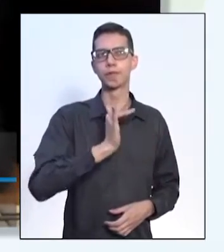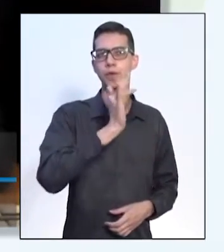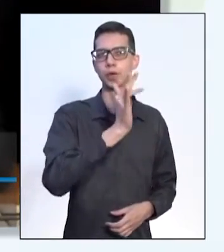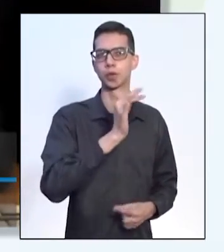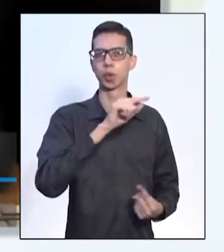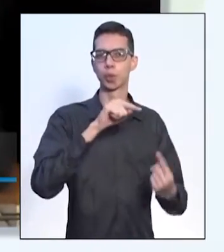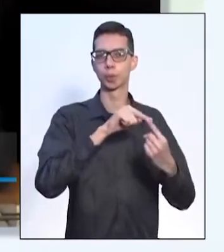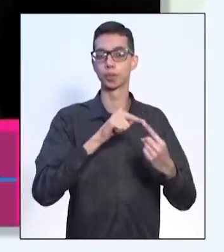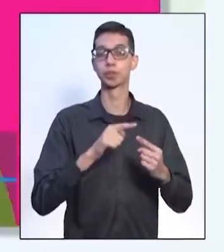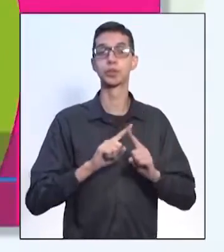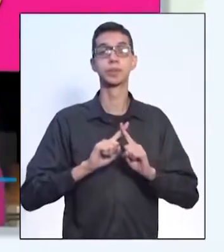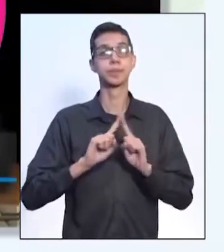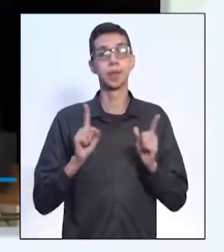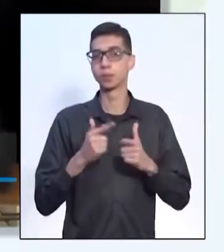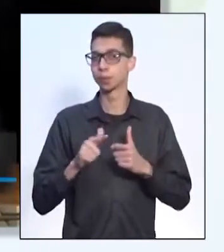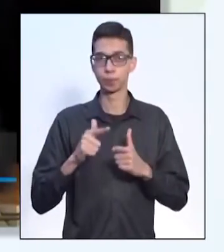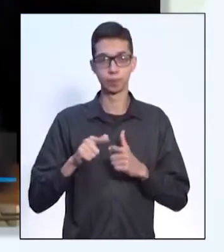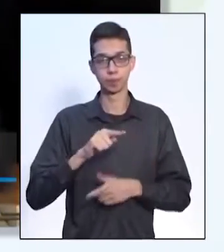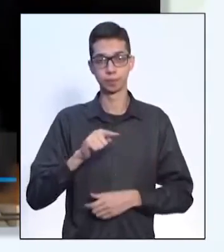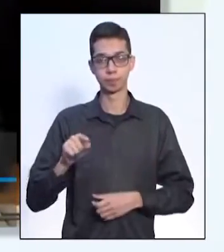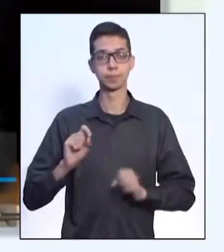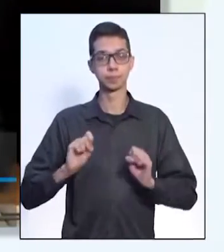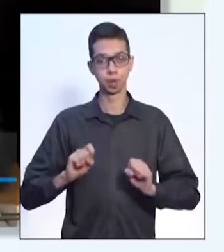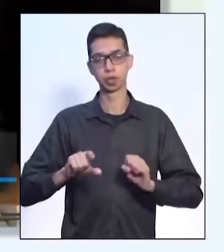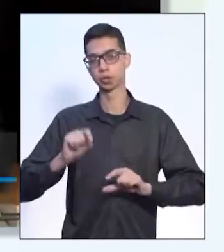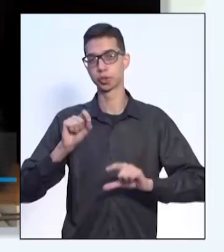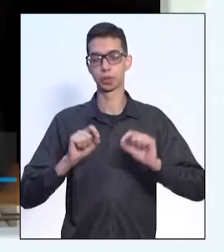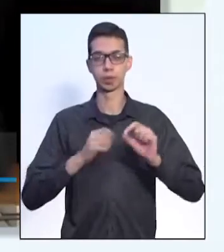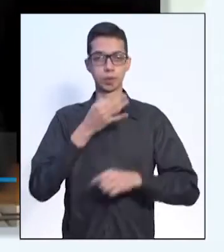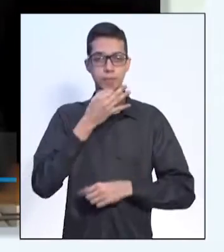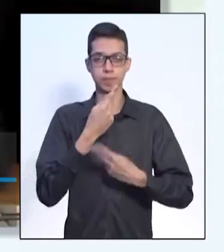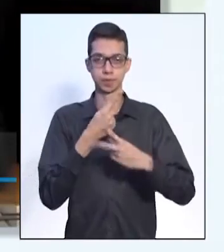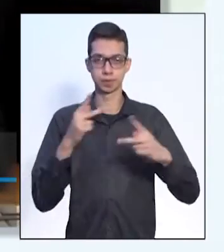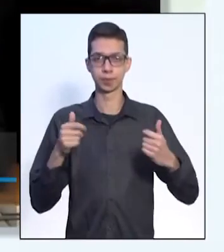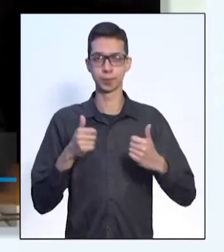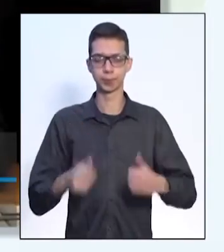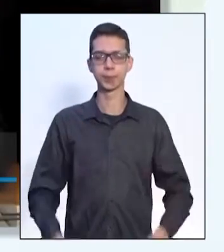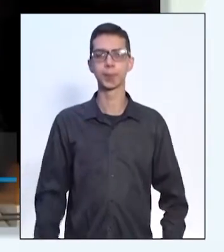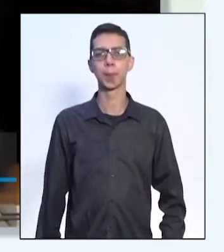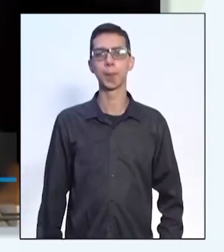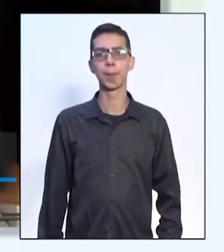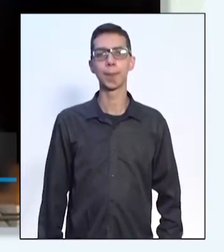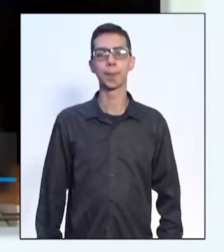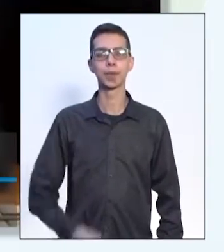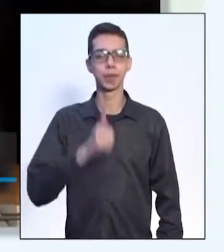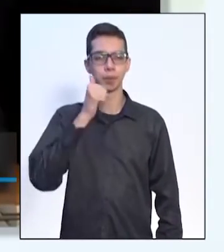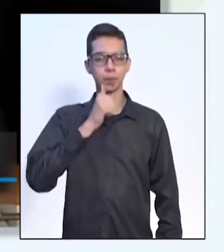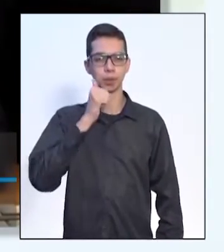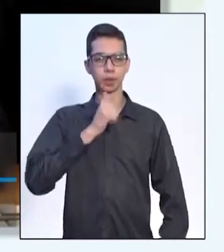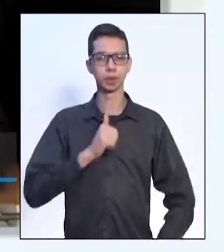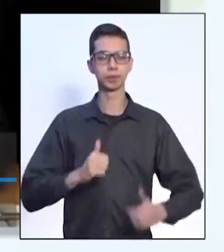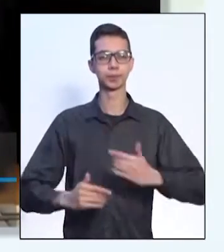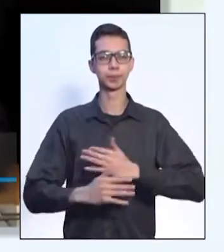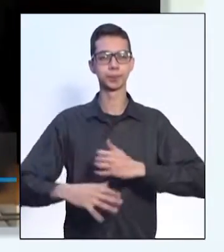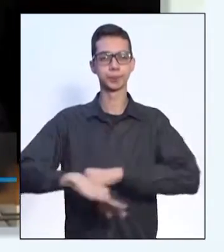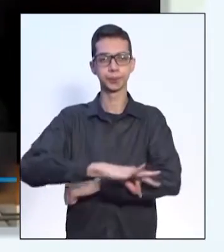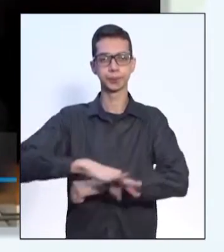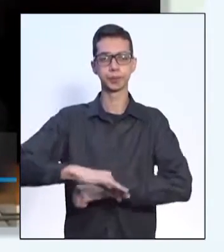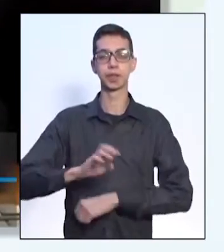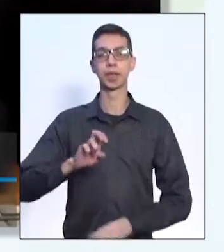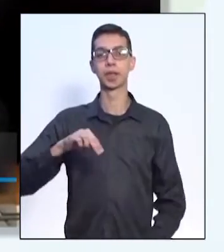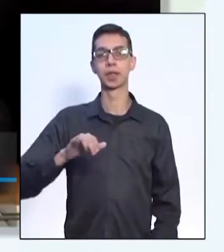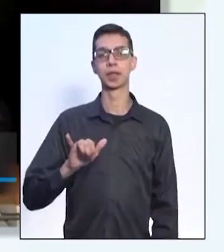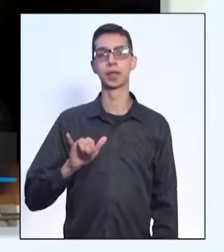seguir pelo mesmo caminho, tá bom? Eu me inspirei numa urbanista famosa chamada Jane Jacobs. Ela foi uma